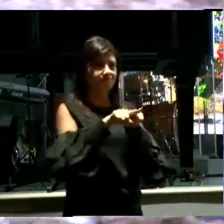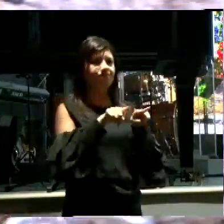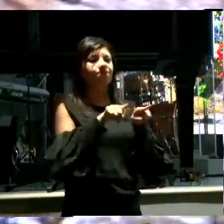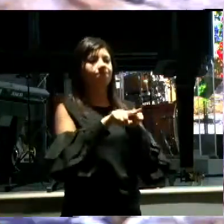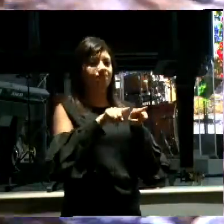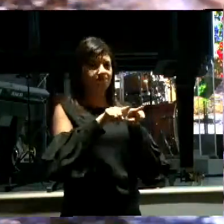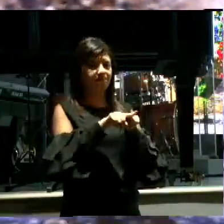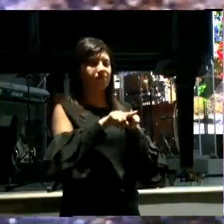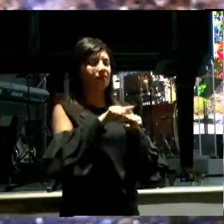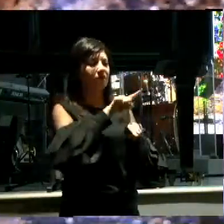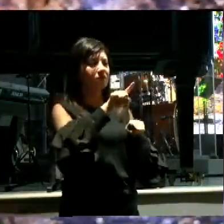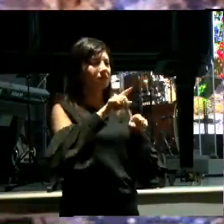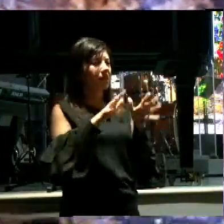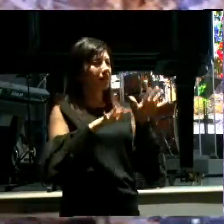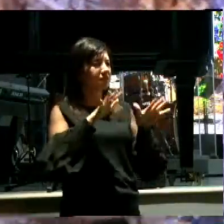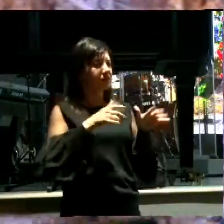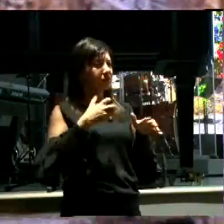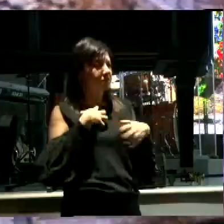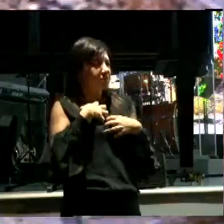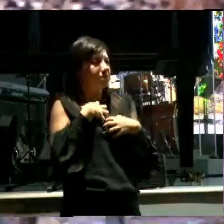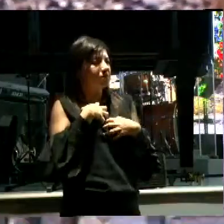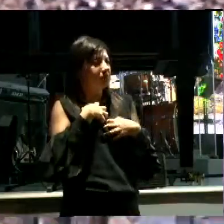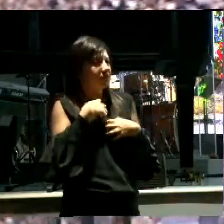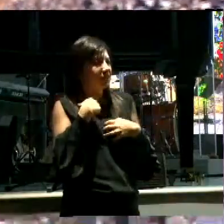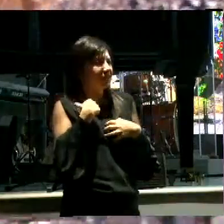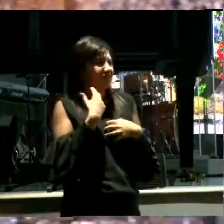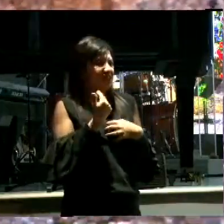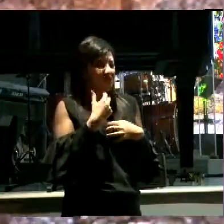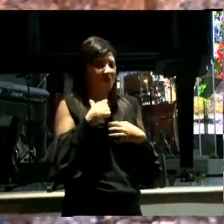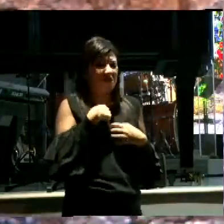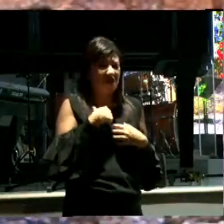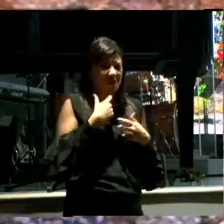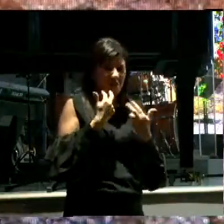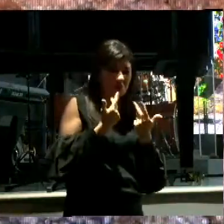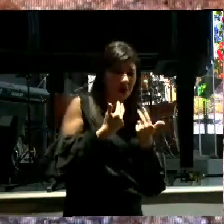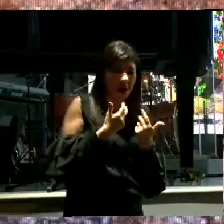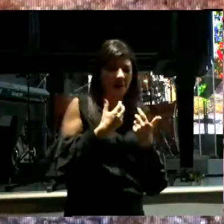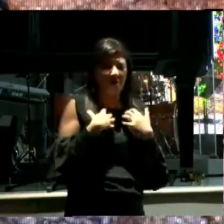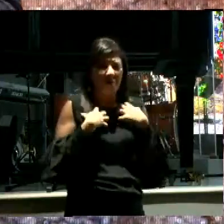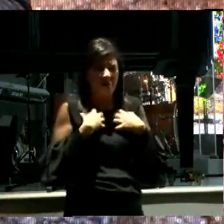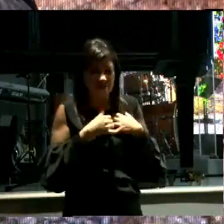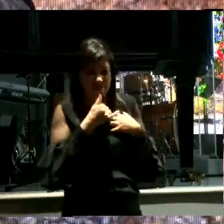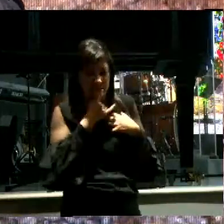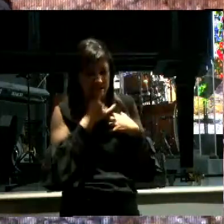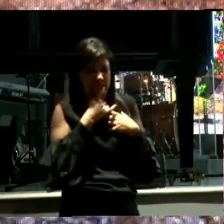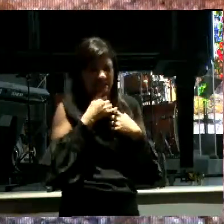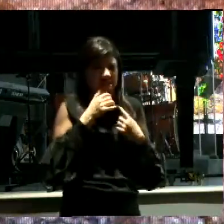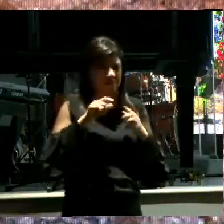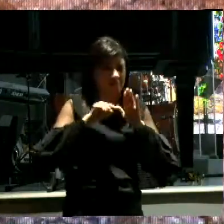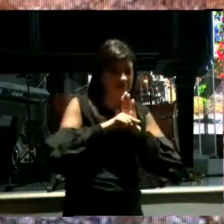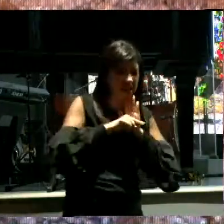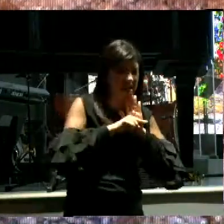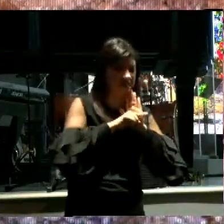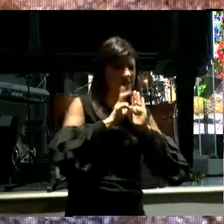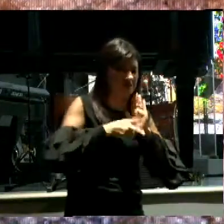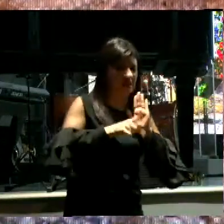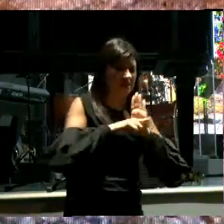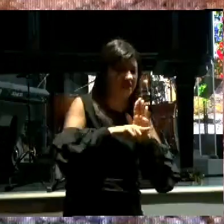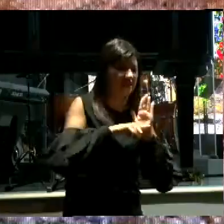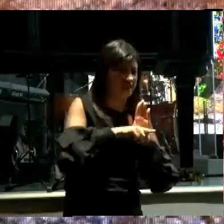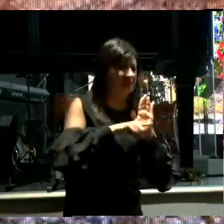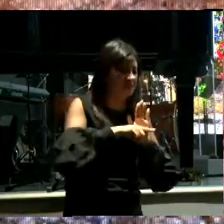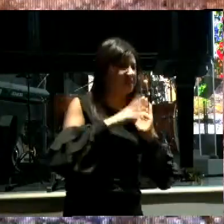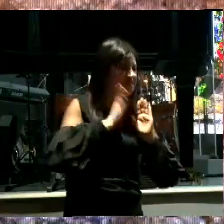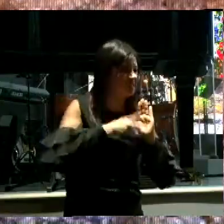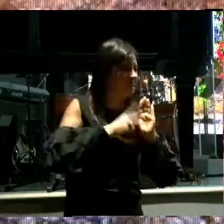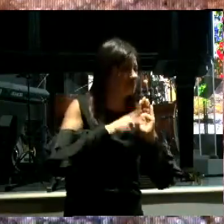uma Mary Duarte dentro de casa, tenho certeza que Deus vai fazer brotar um Cláudio Duarte dentro de você. E você vai chegar em casa, você vai mudar aquele